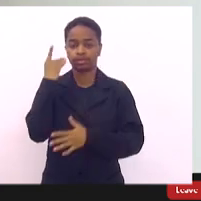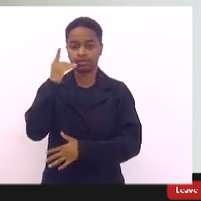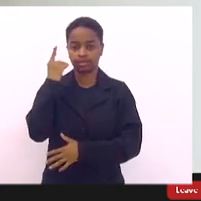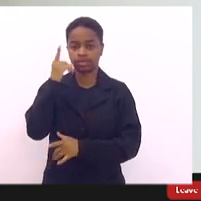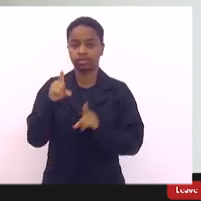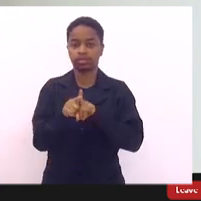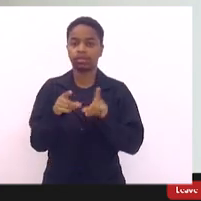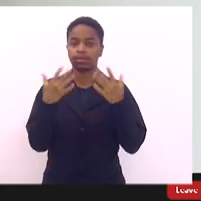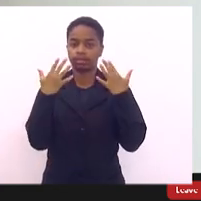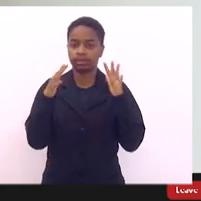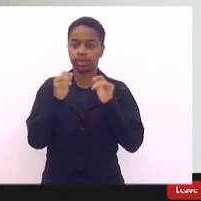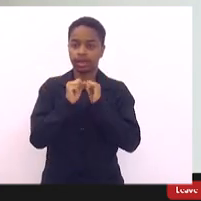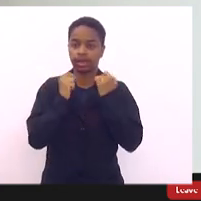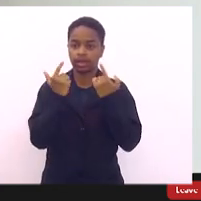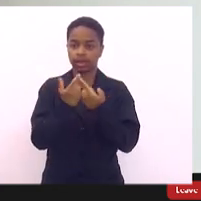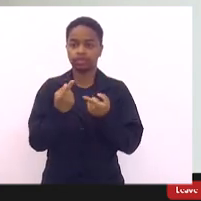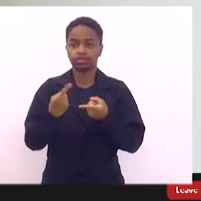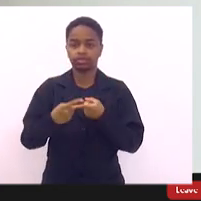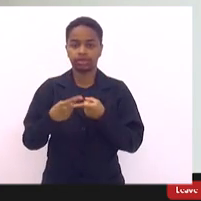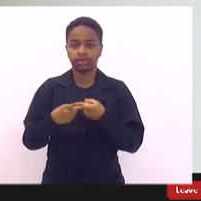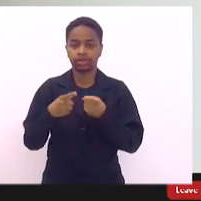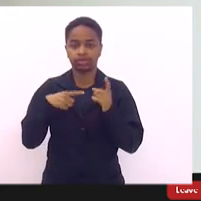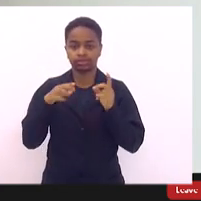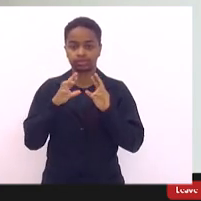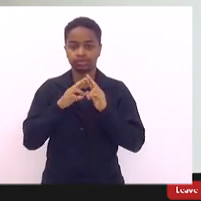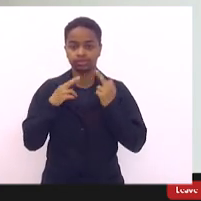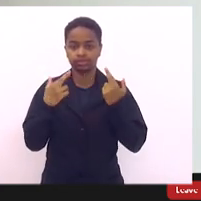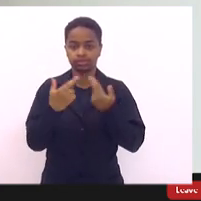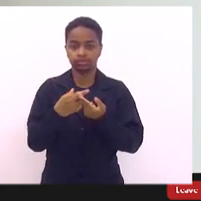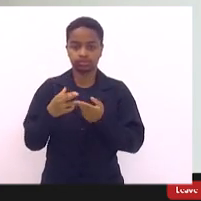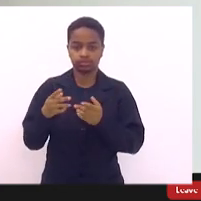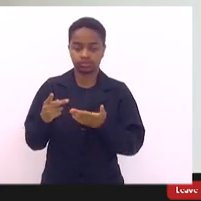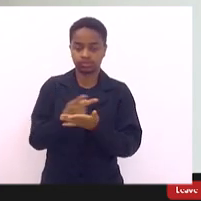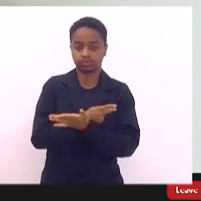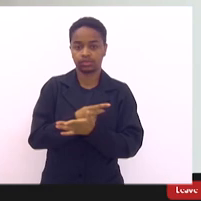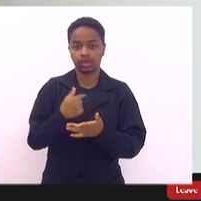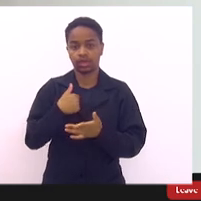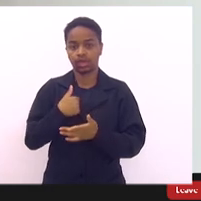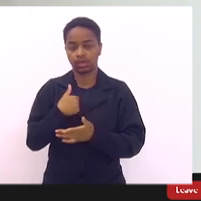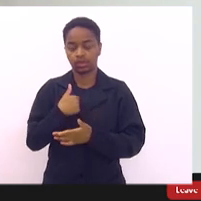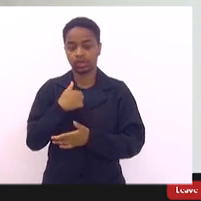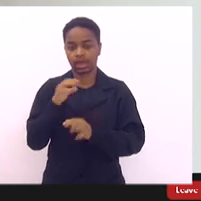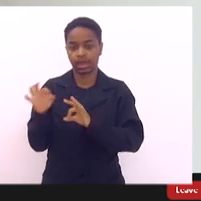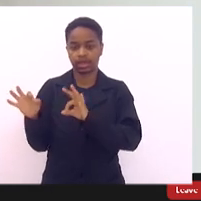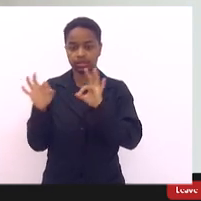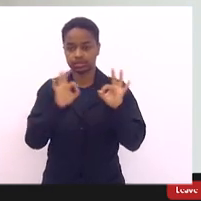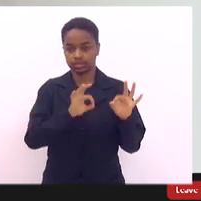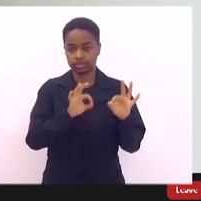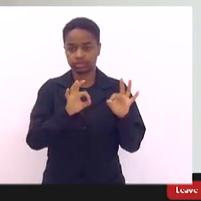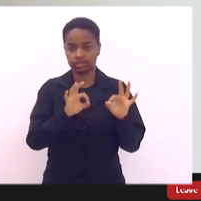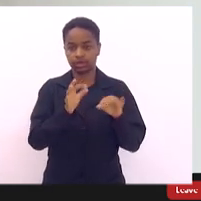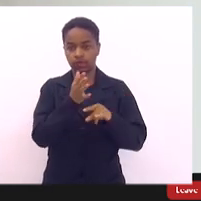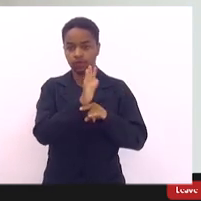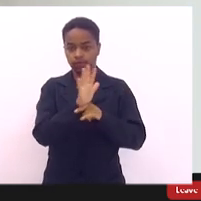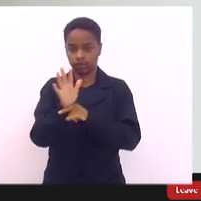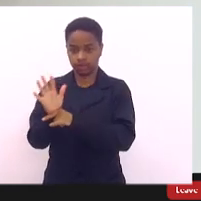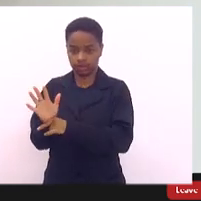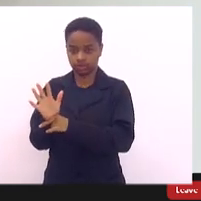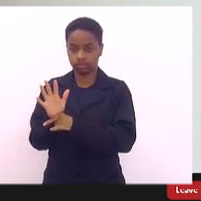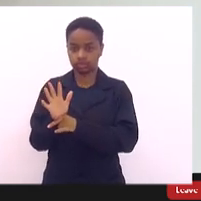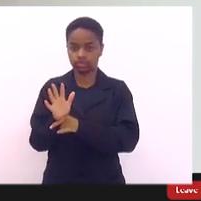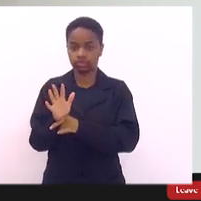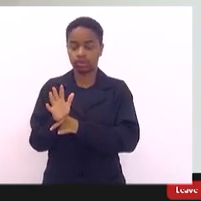por estar fazendo essas sessões. Eu tive a oportunidade de assistir os vídeos das